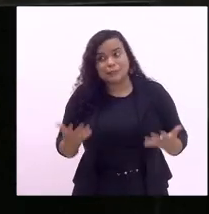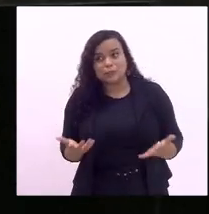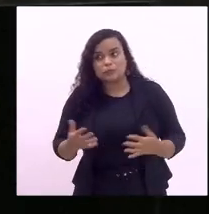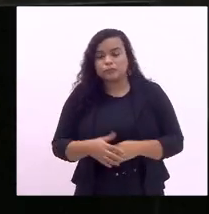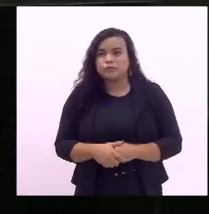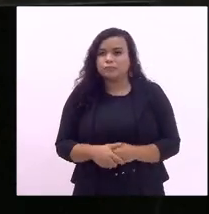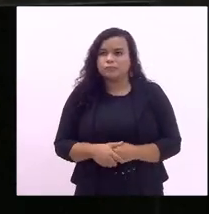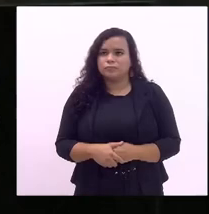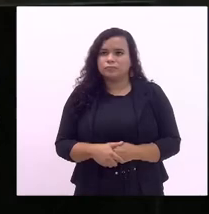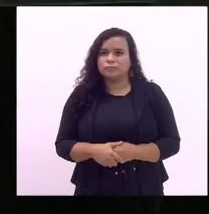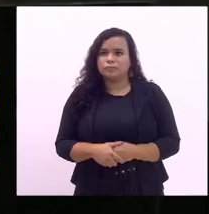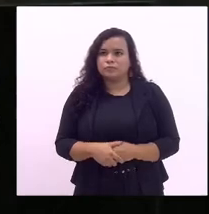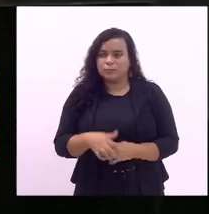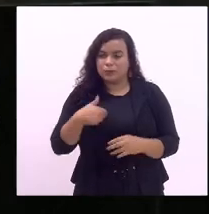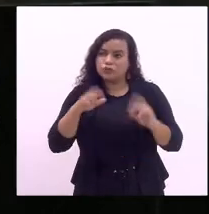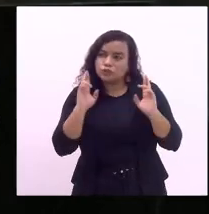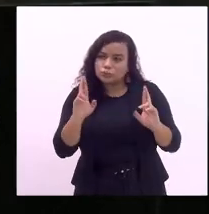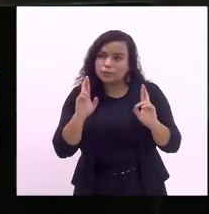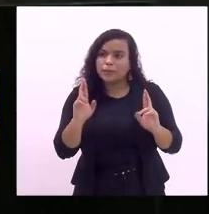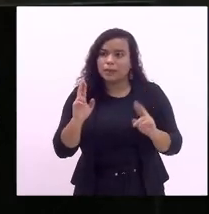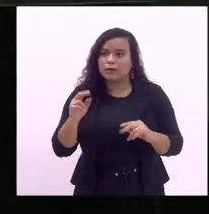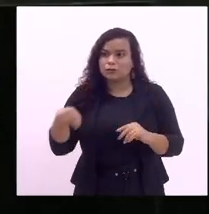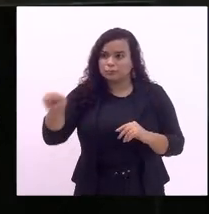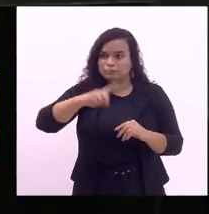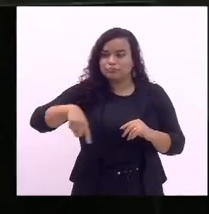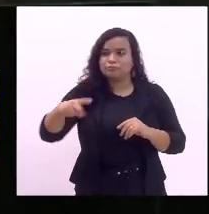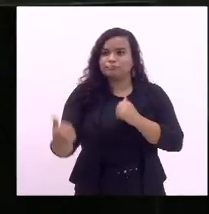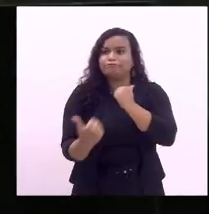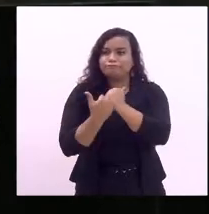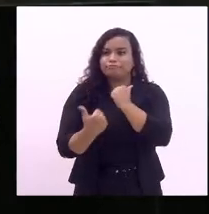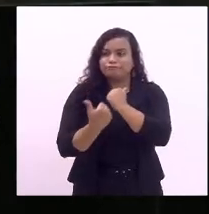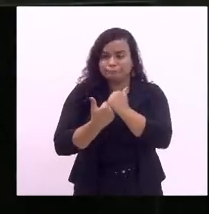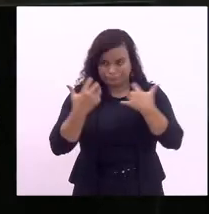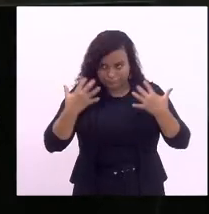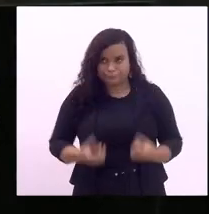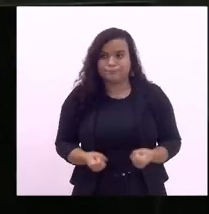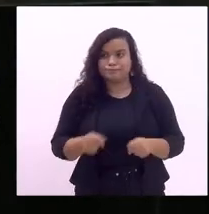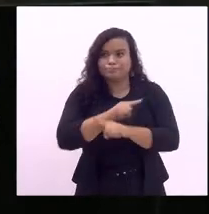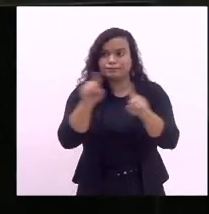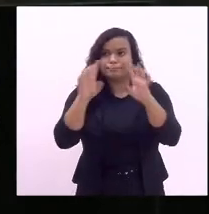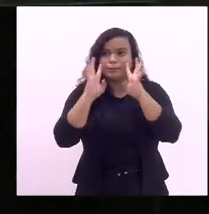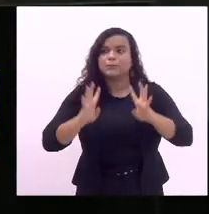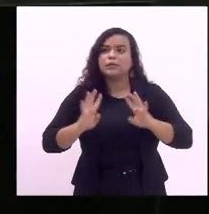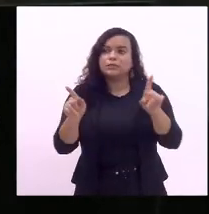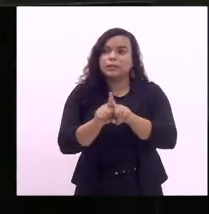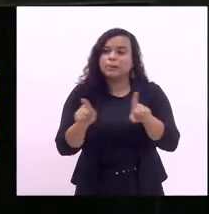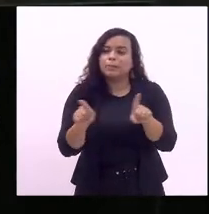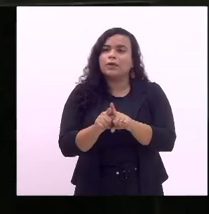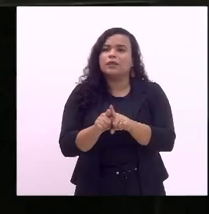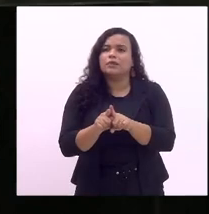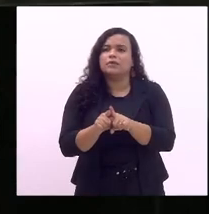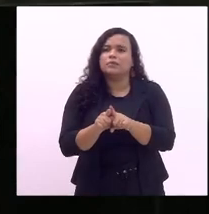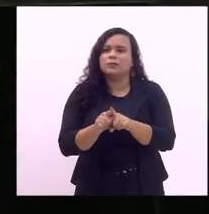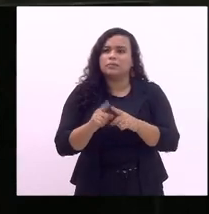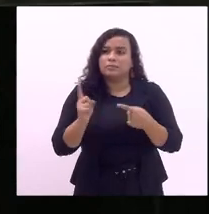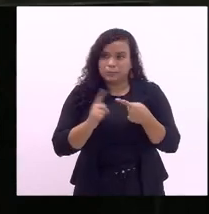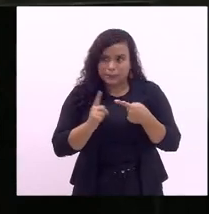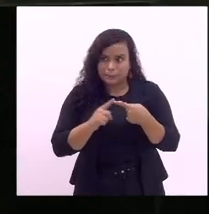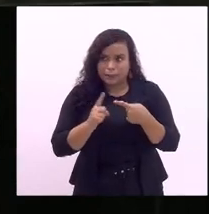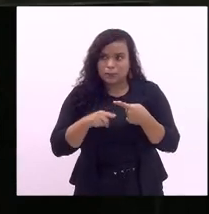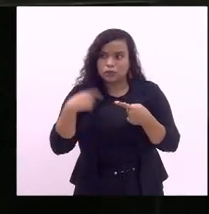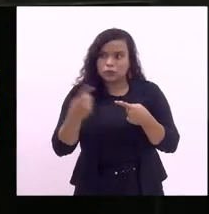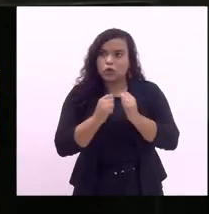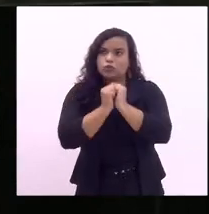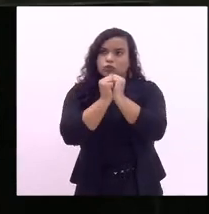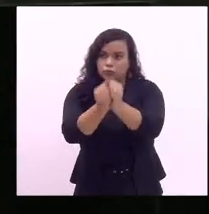queria, e conto muito com a colaboração dos meus pares que aqui estão e que estão nos assistindo, para que, primeiro, vamos juntos,